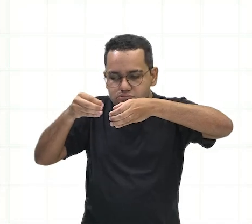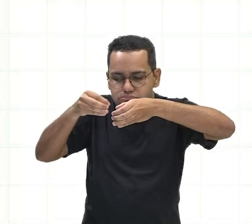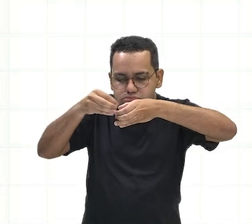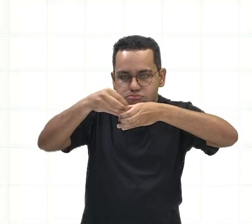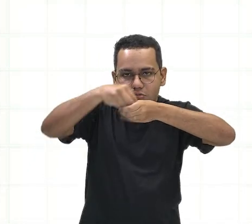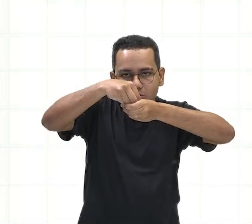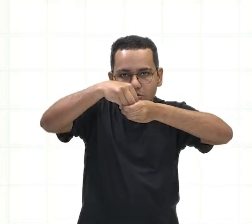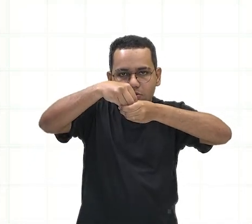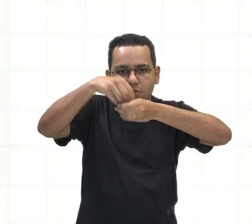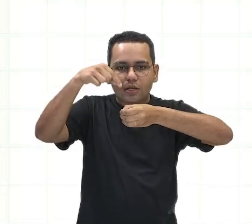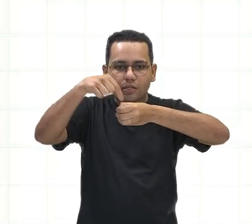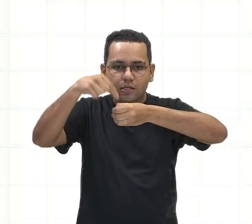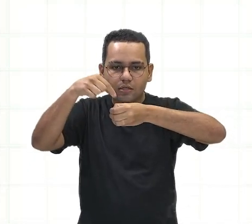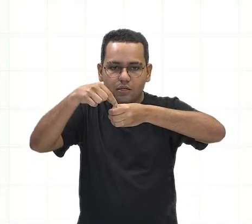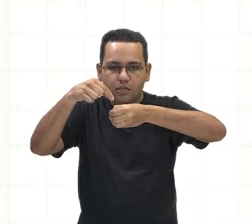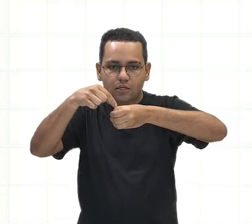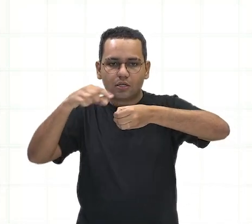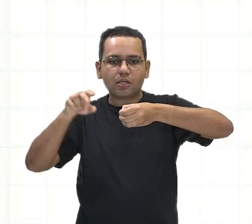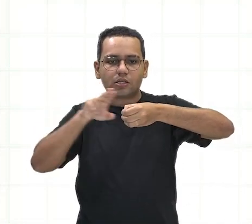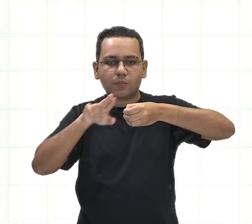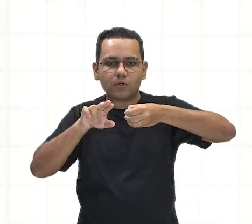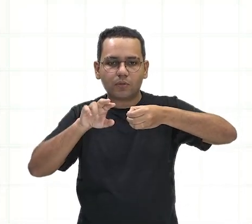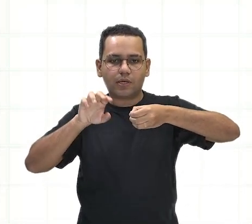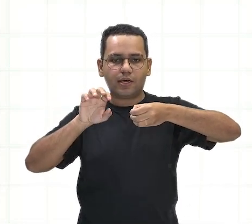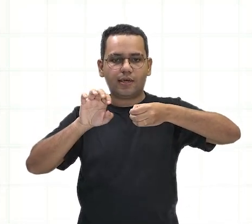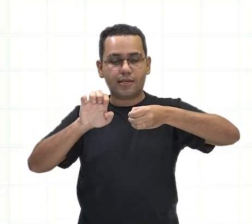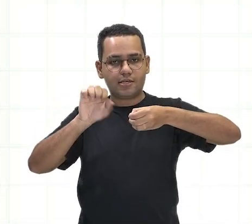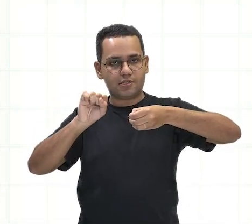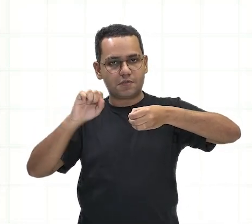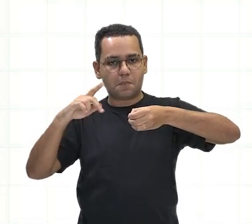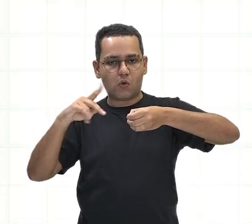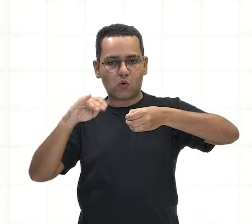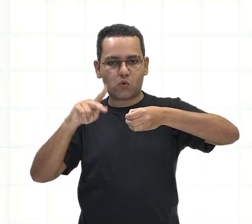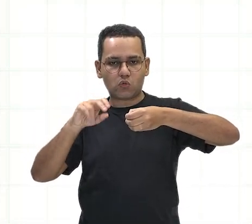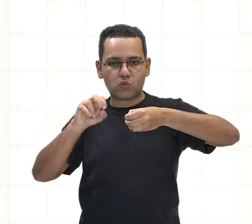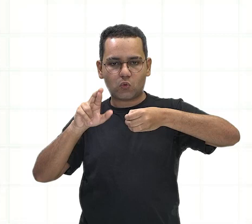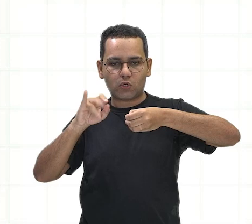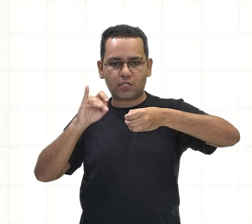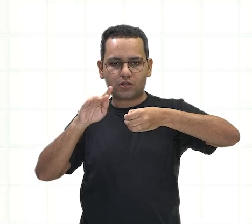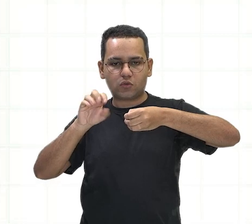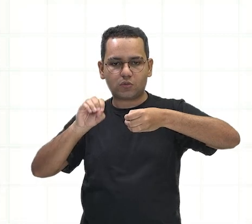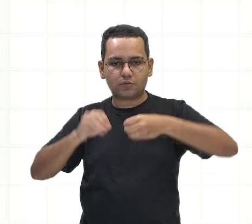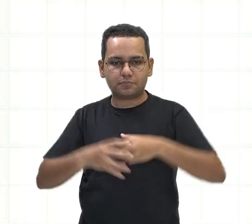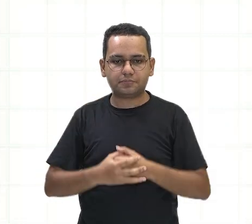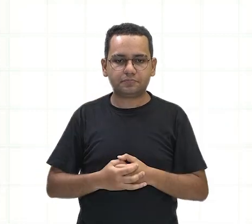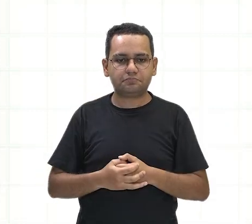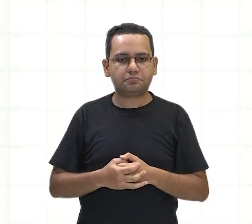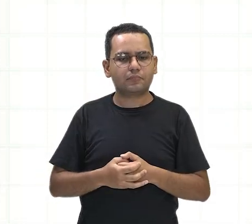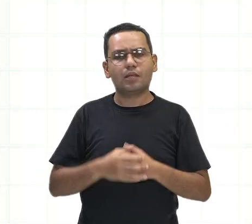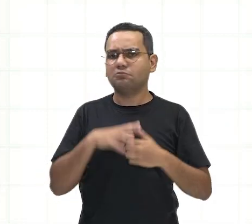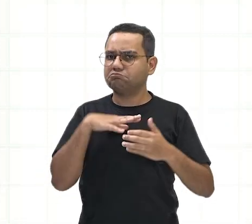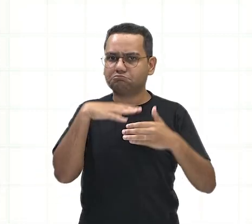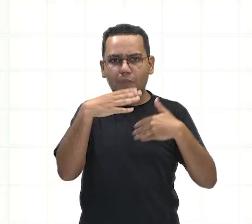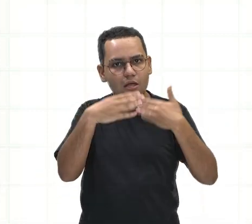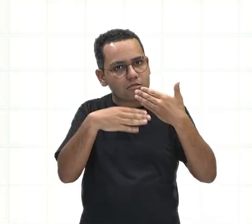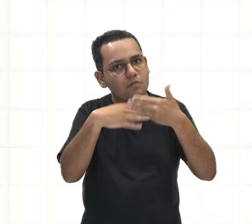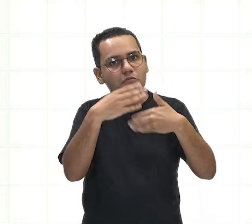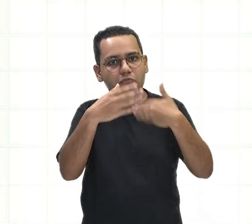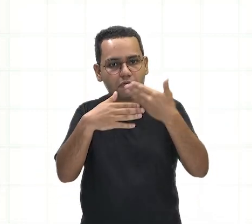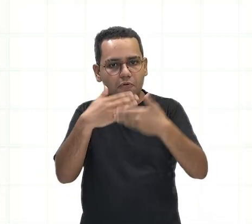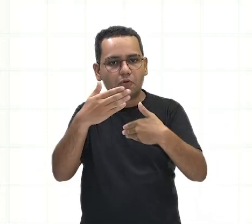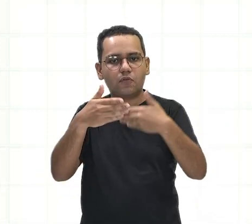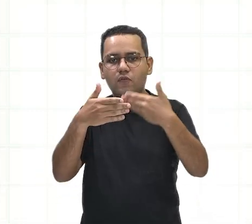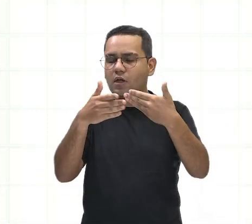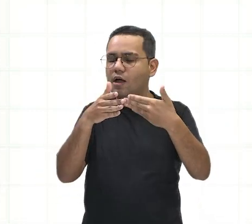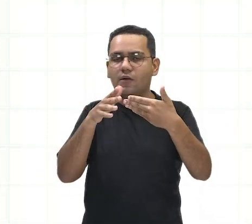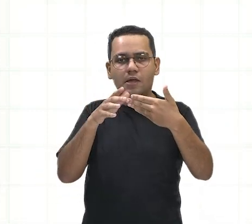merozoítos, né? Que é esse formato agora do protozoário. E aí, a partir daí, ele continua se reproduzindo, né? E essas células